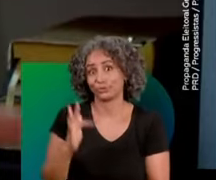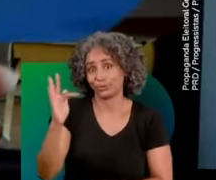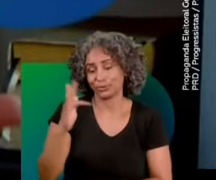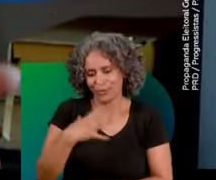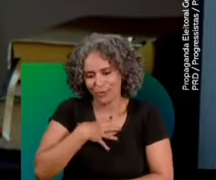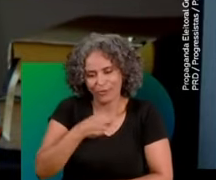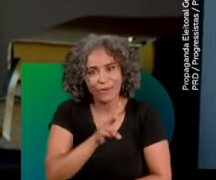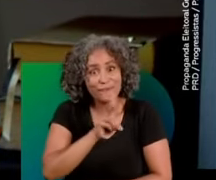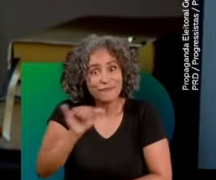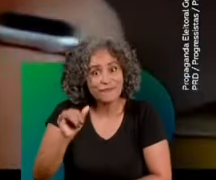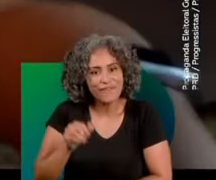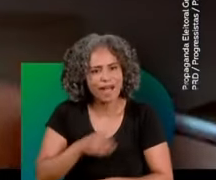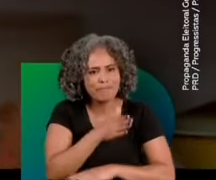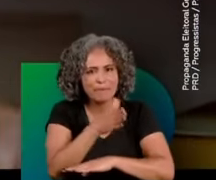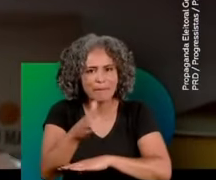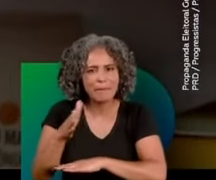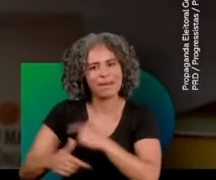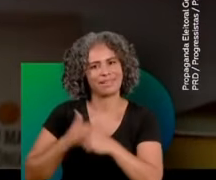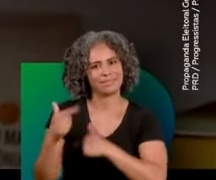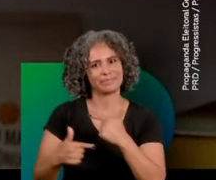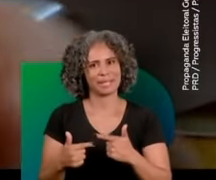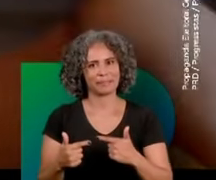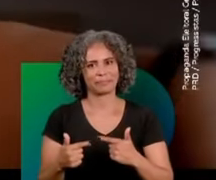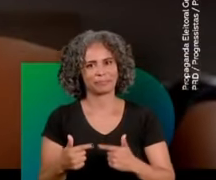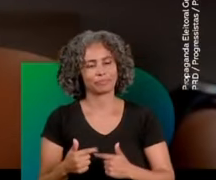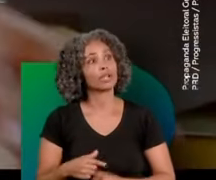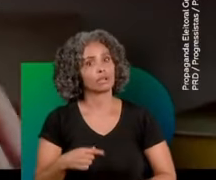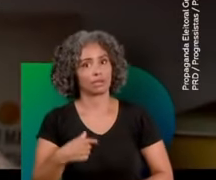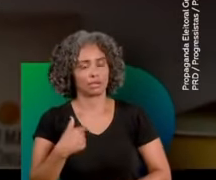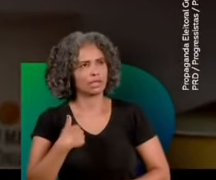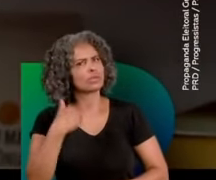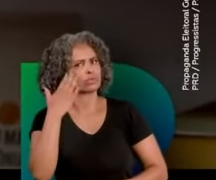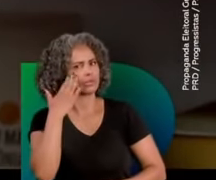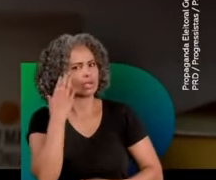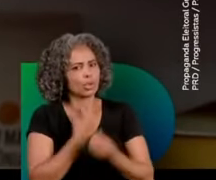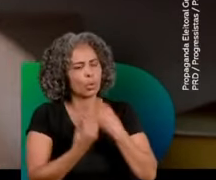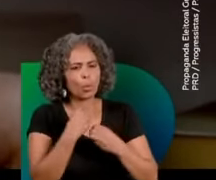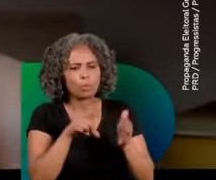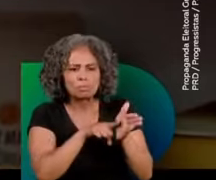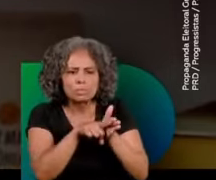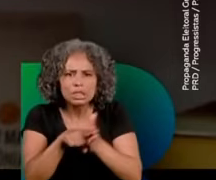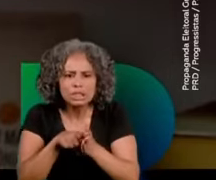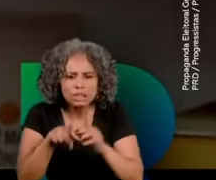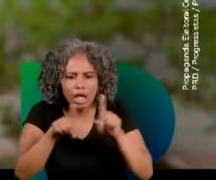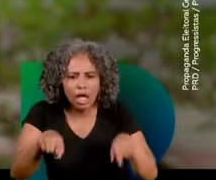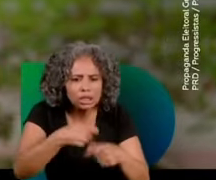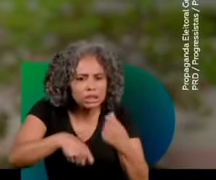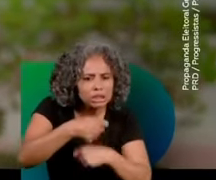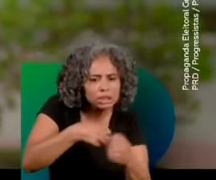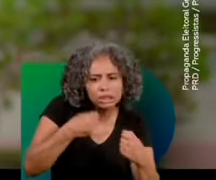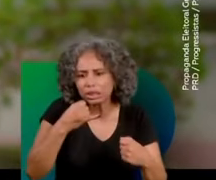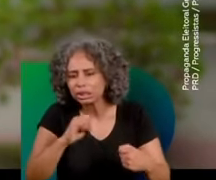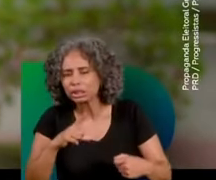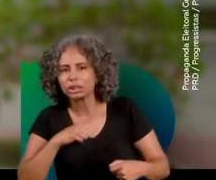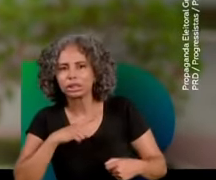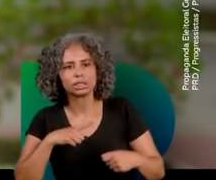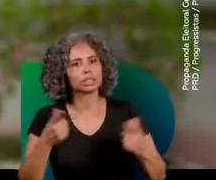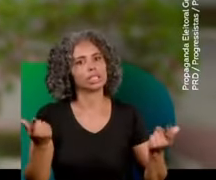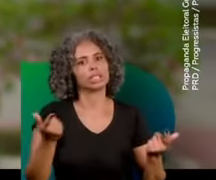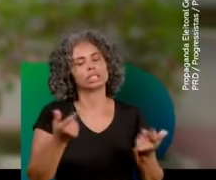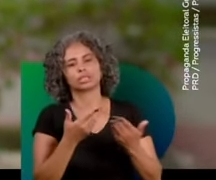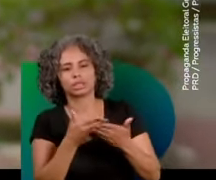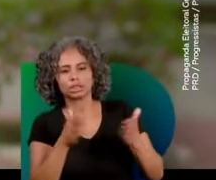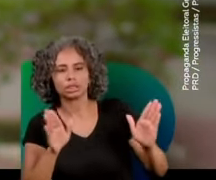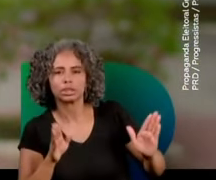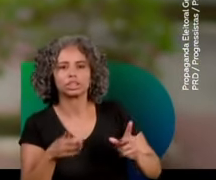trabalho. Eles vão ensinar tudo. Como pesquisar o mercado, se você vai abrir um negócio físico, se você vai abrir um negócio digital. São Paulo mudou